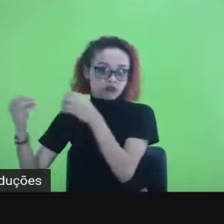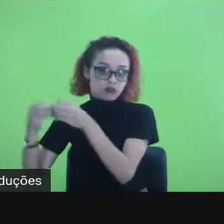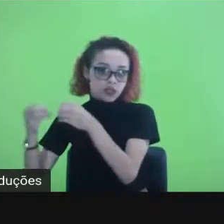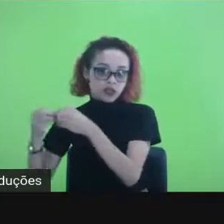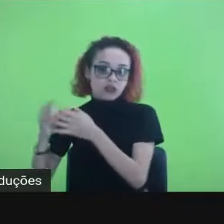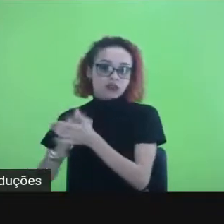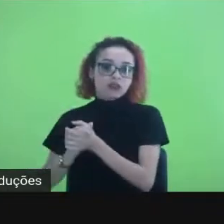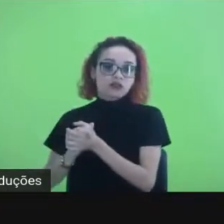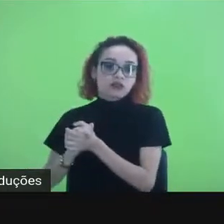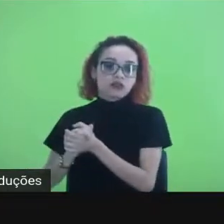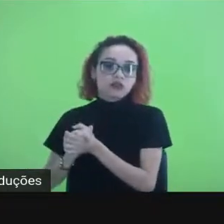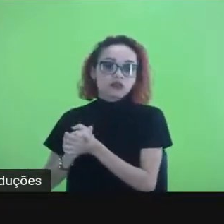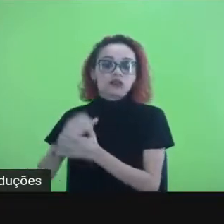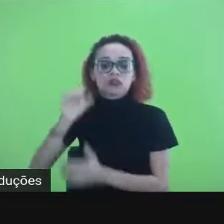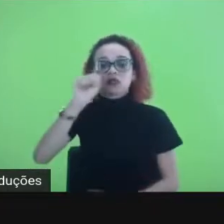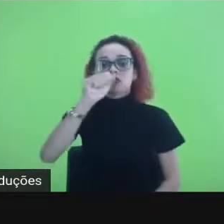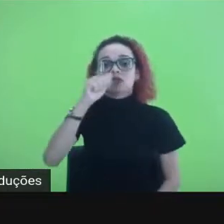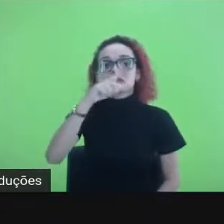o nome São José dos Campos.